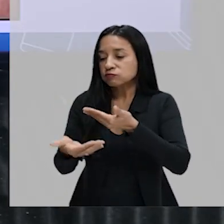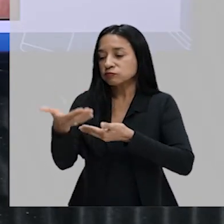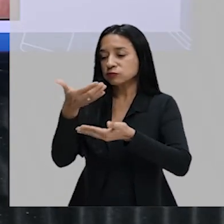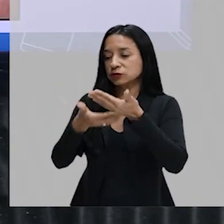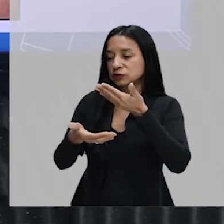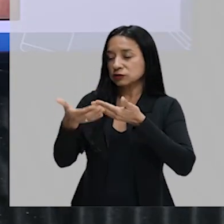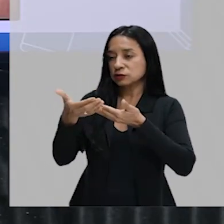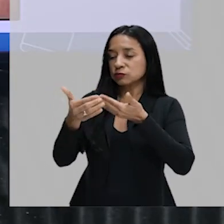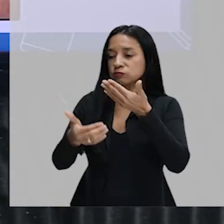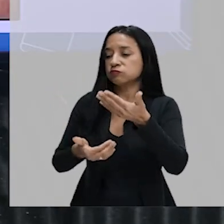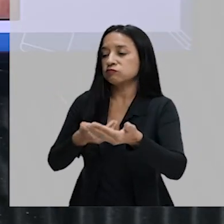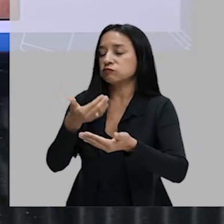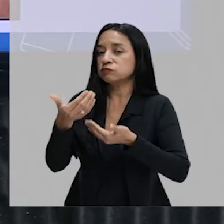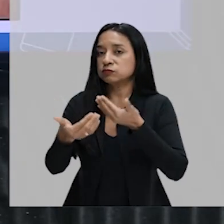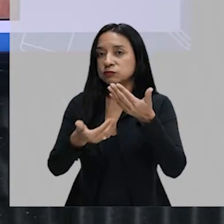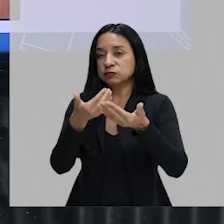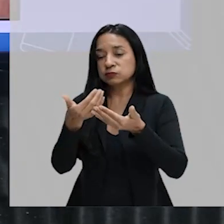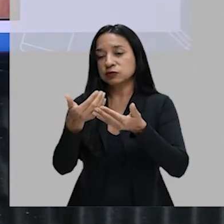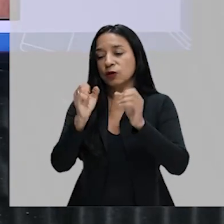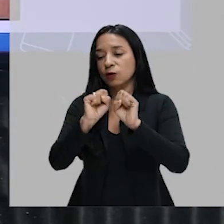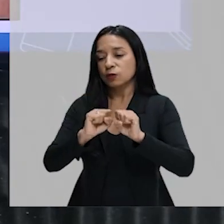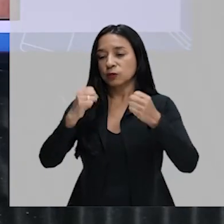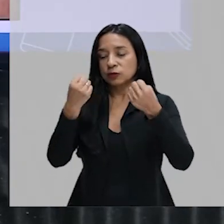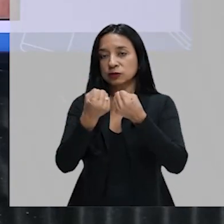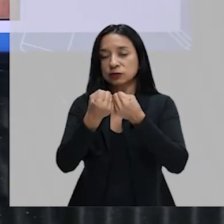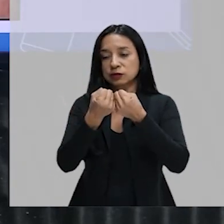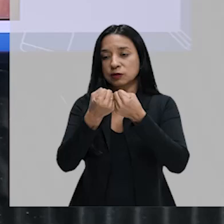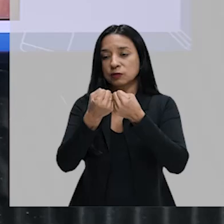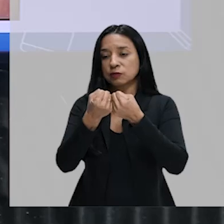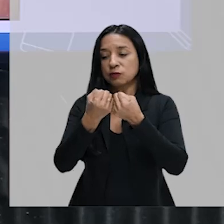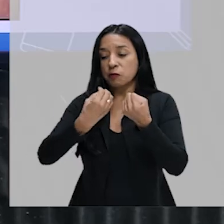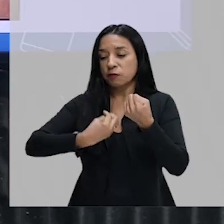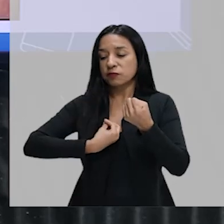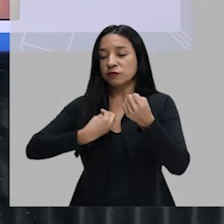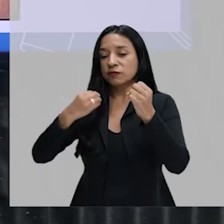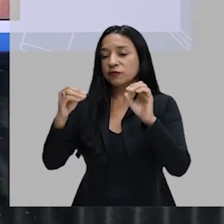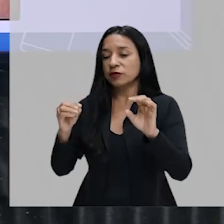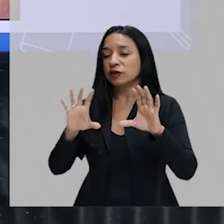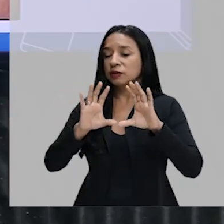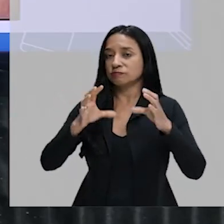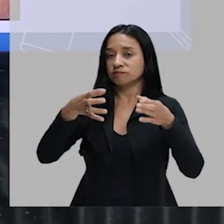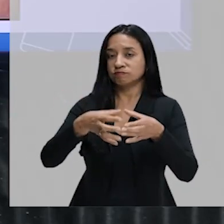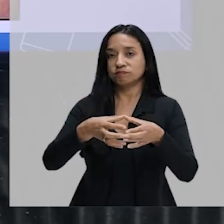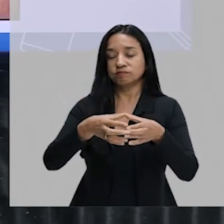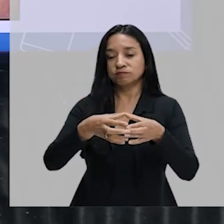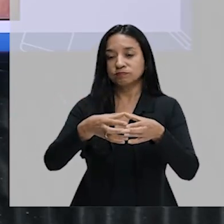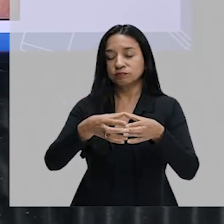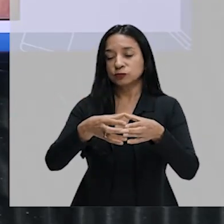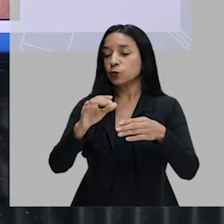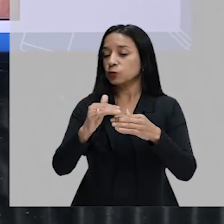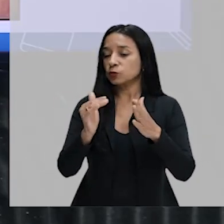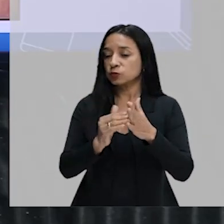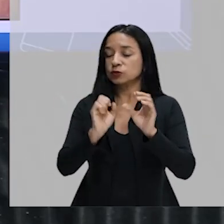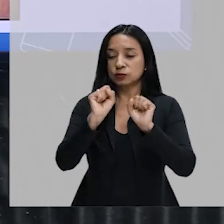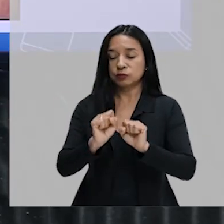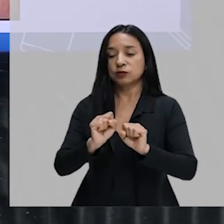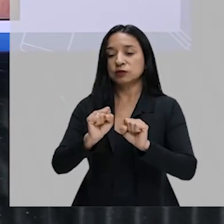alguns pontos. E isso aqui tem a ver com a biodança. Questão da